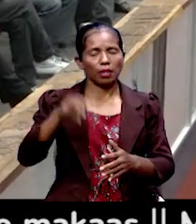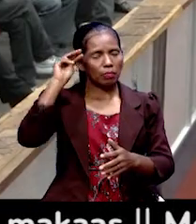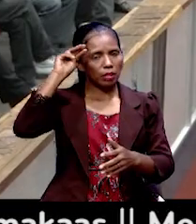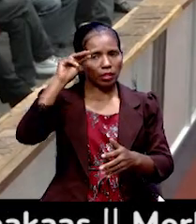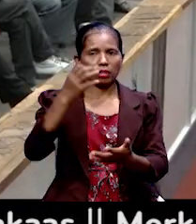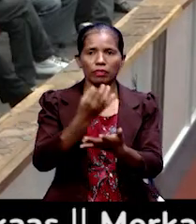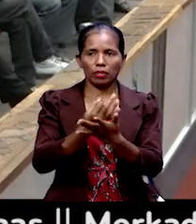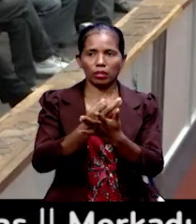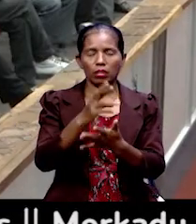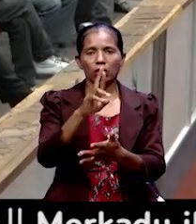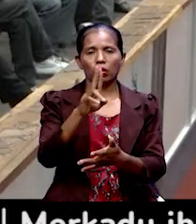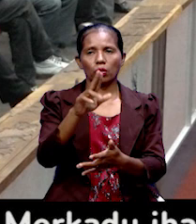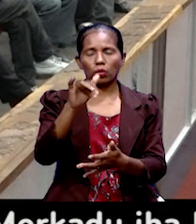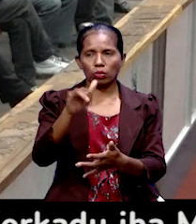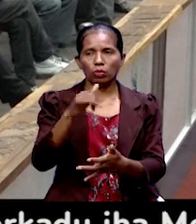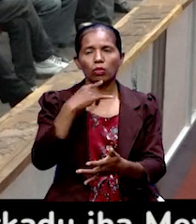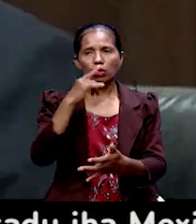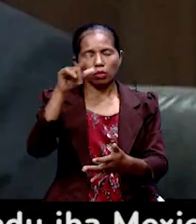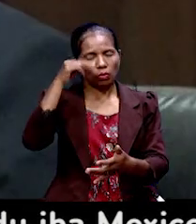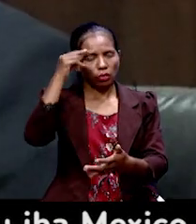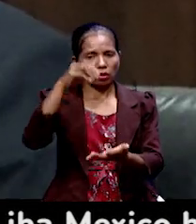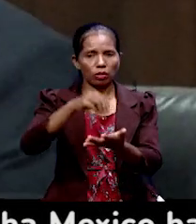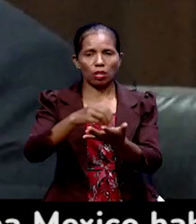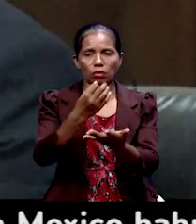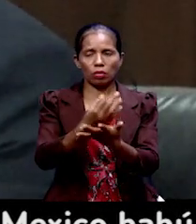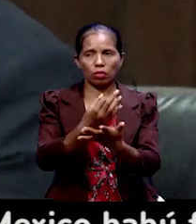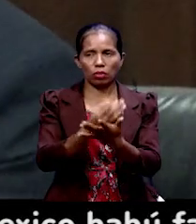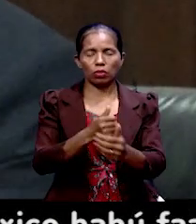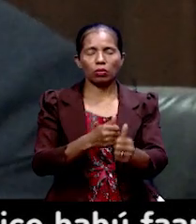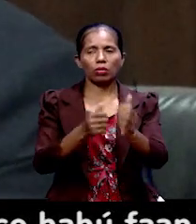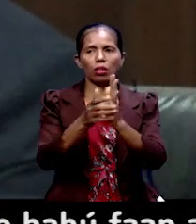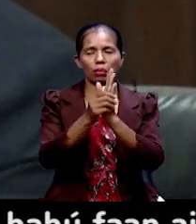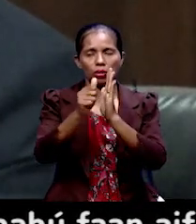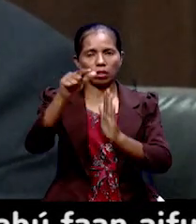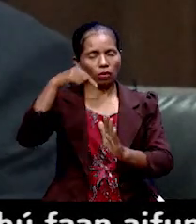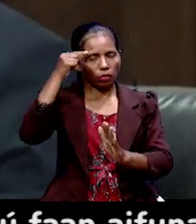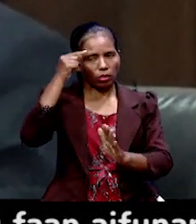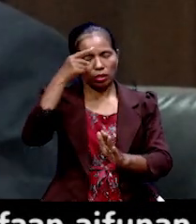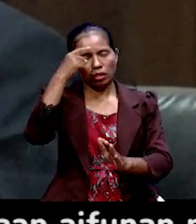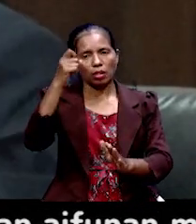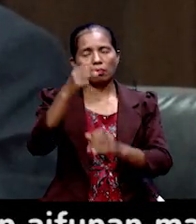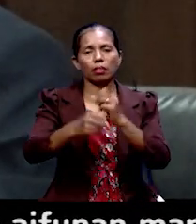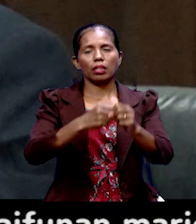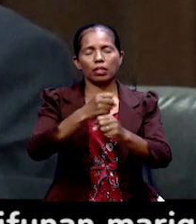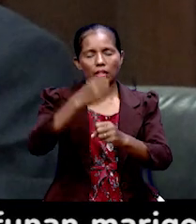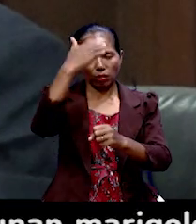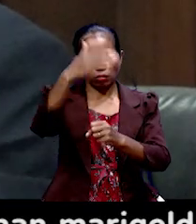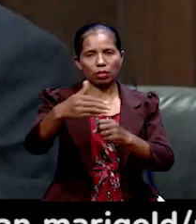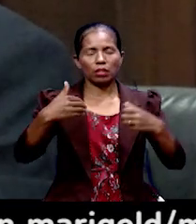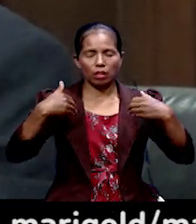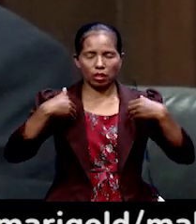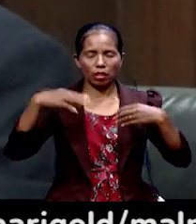Finanças Rui Gomes até tem o governo propõe montante orçamento ter capacidade de governo nian tamba tinan oi se íamos